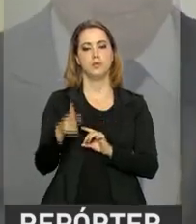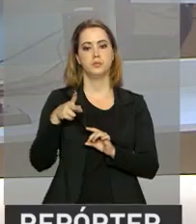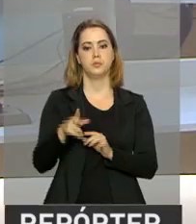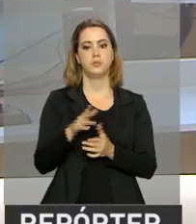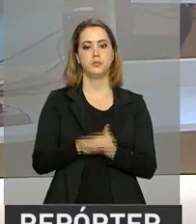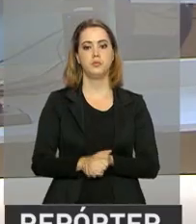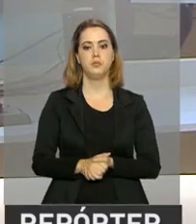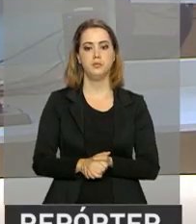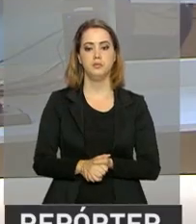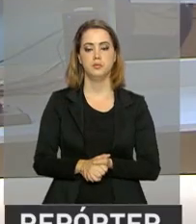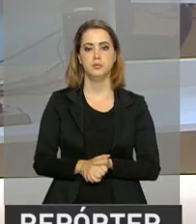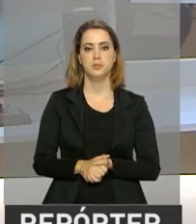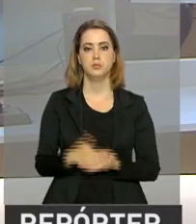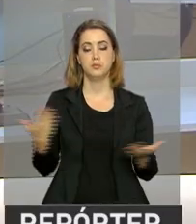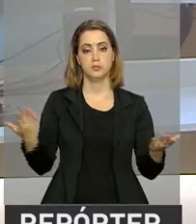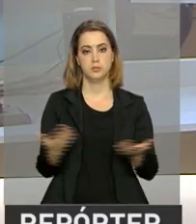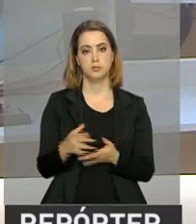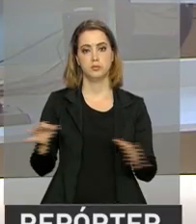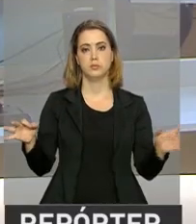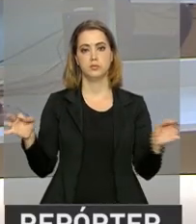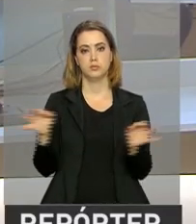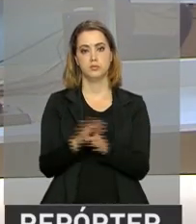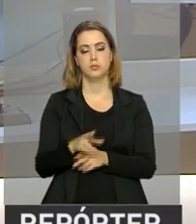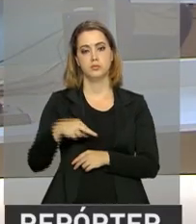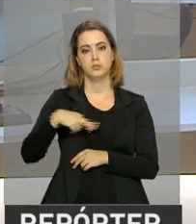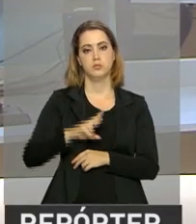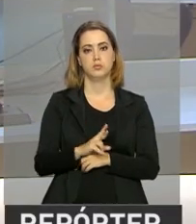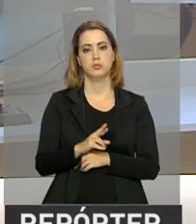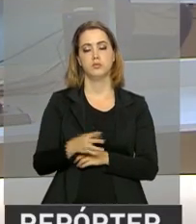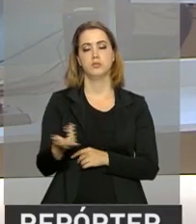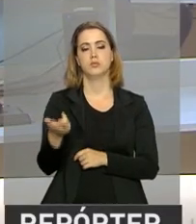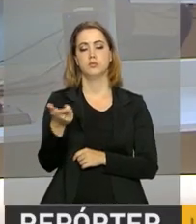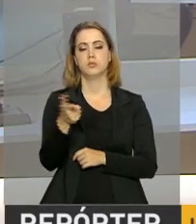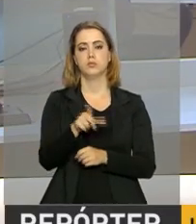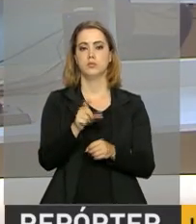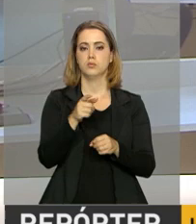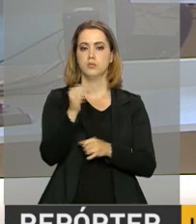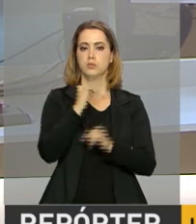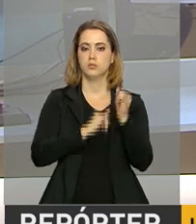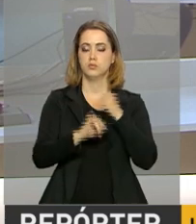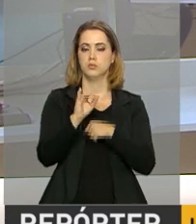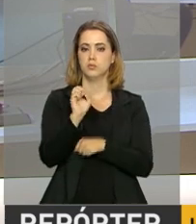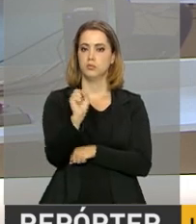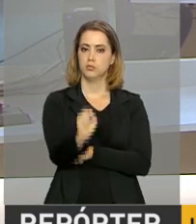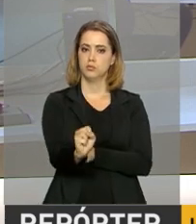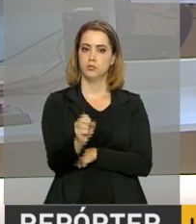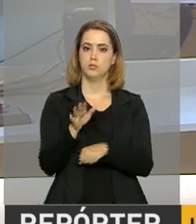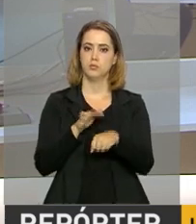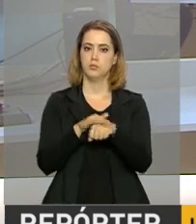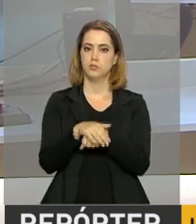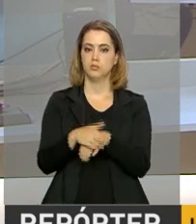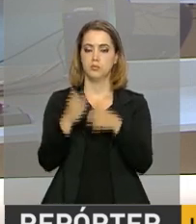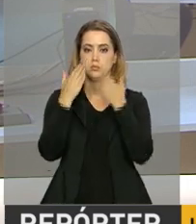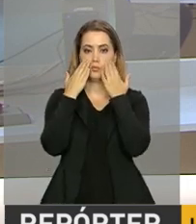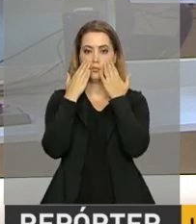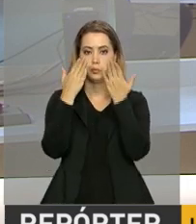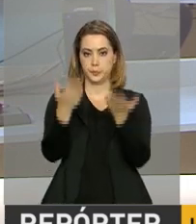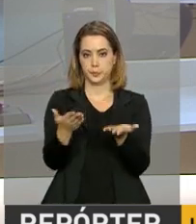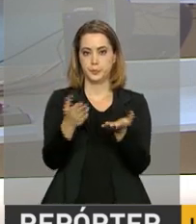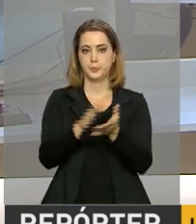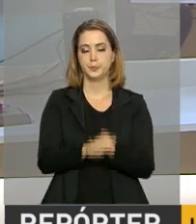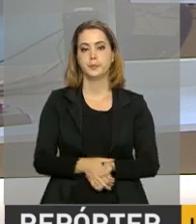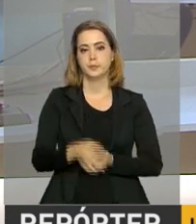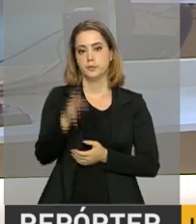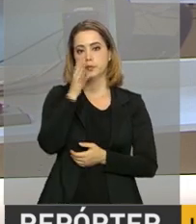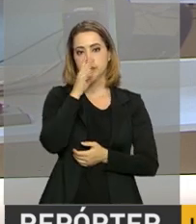permanente. E aqui termina esta edição do Repórter NBR. Voltamos a qualquer momento com outras informações ou às 8 da noite na nossa próxima